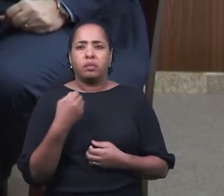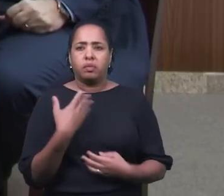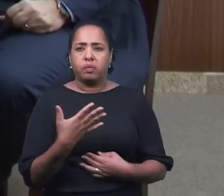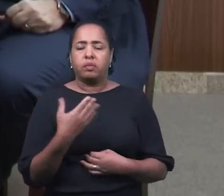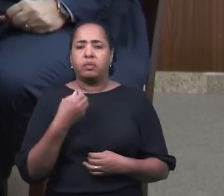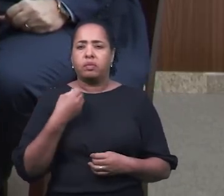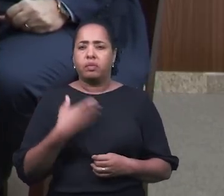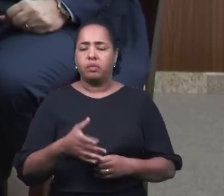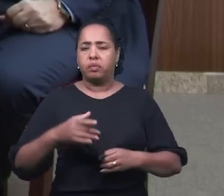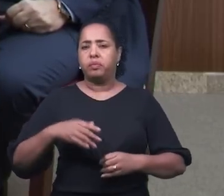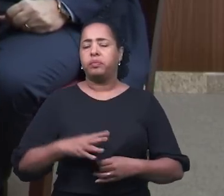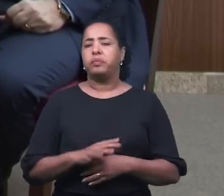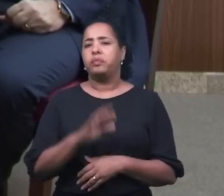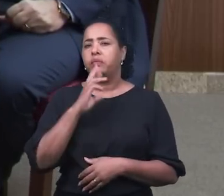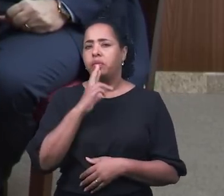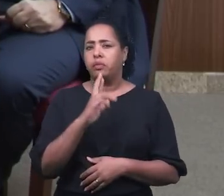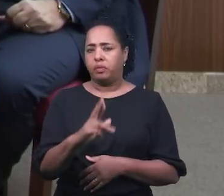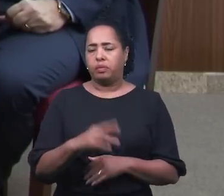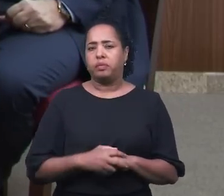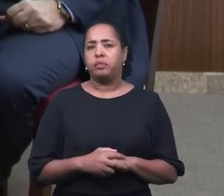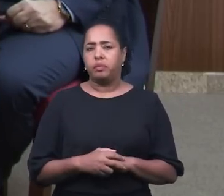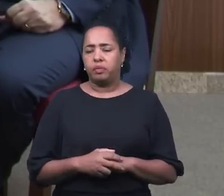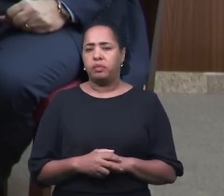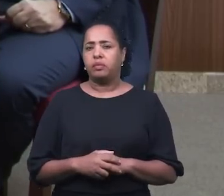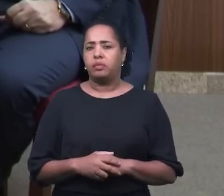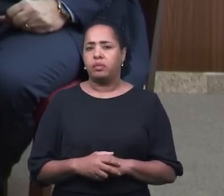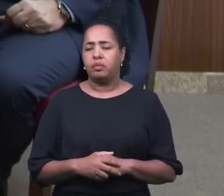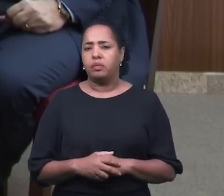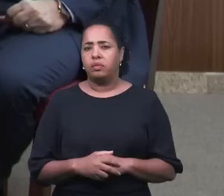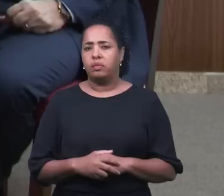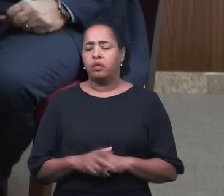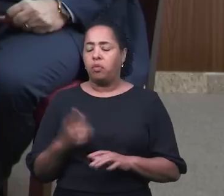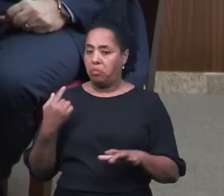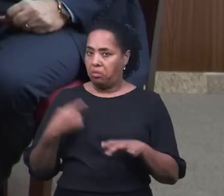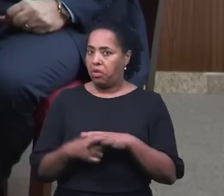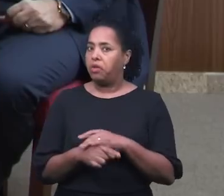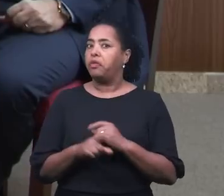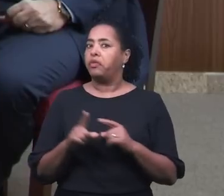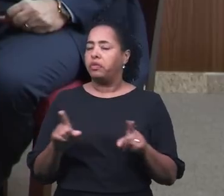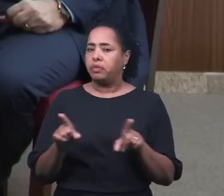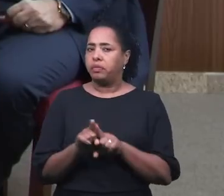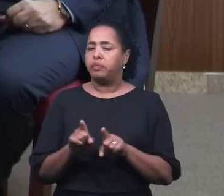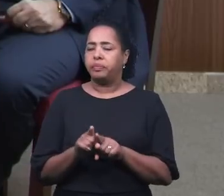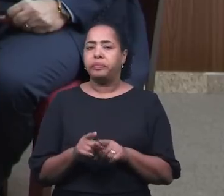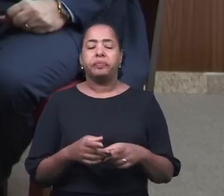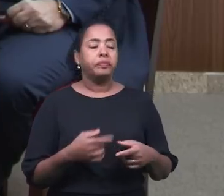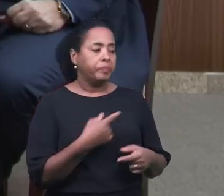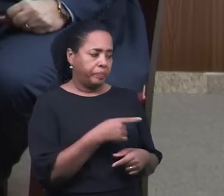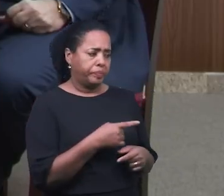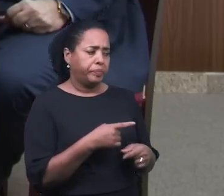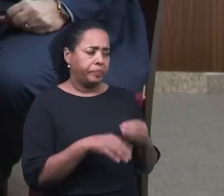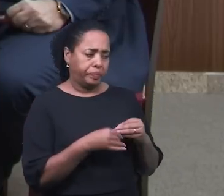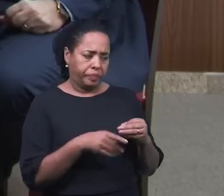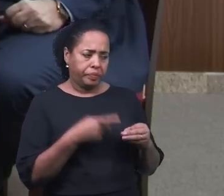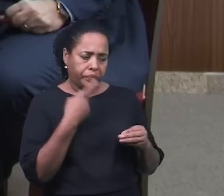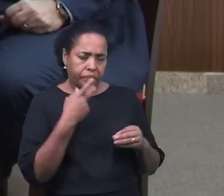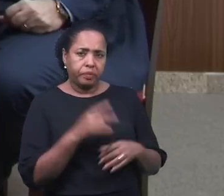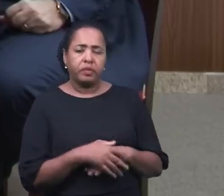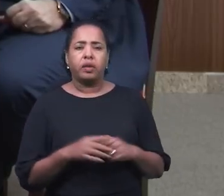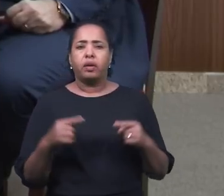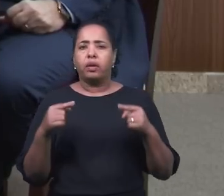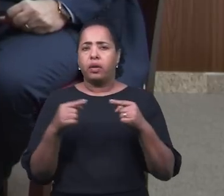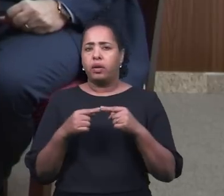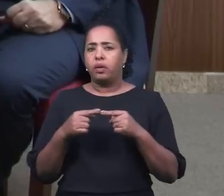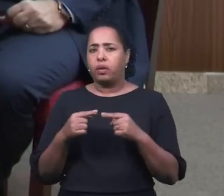muito bem colocado, sua observação muito pertinente e profunda. Mateus, e você, algum comentário? Concordo